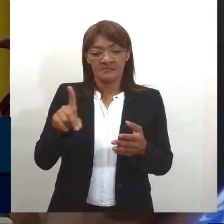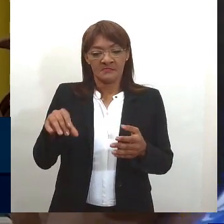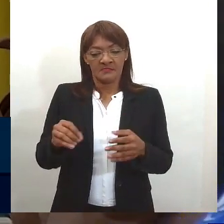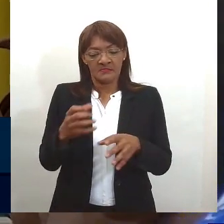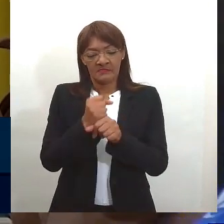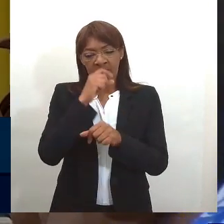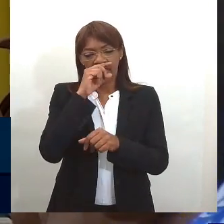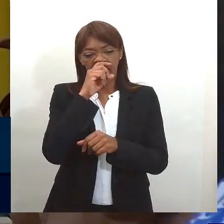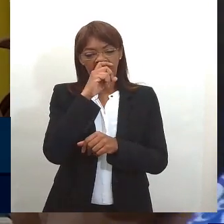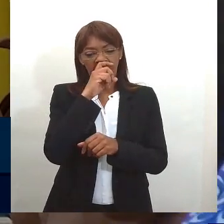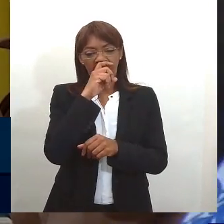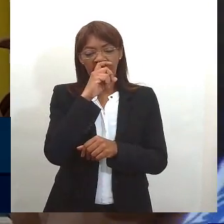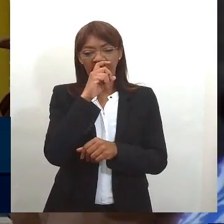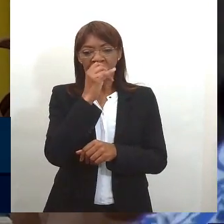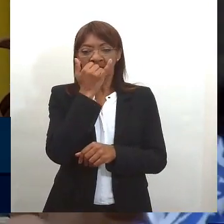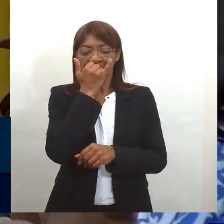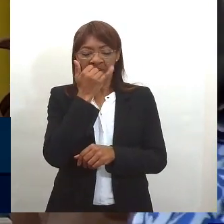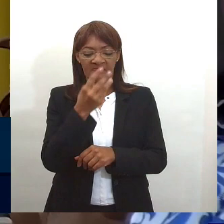meta.